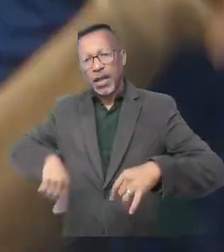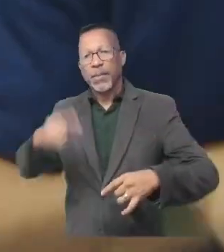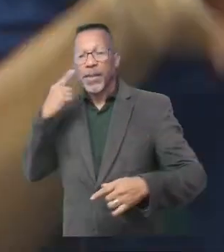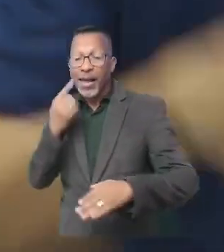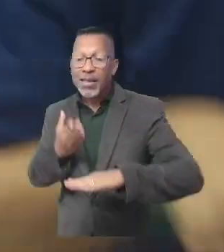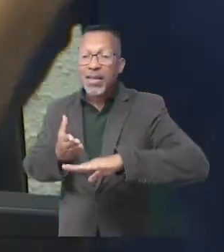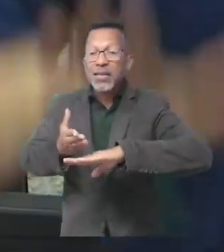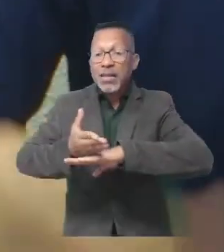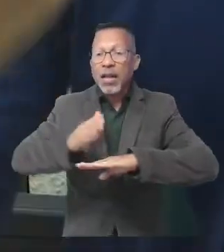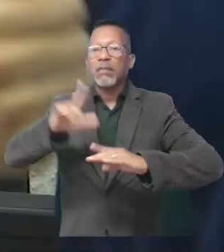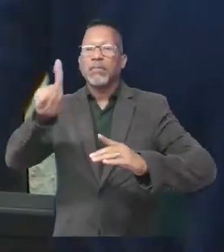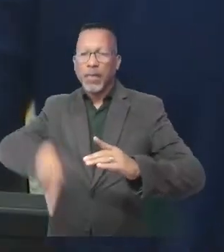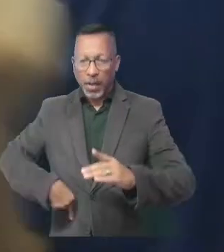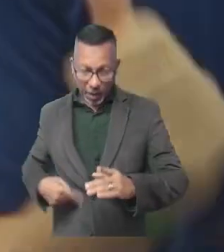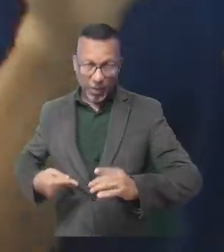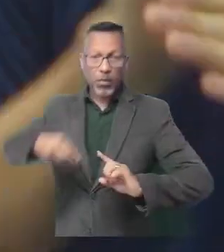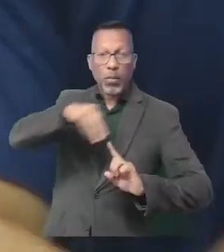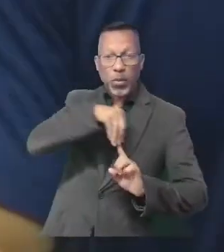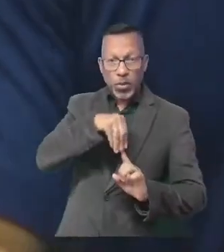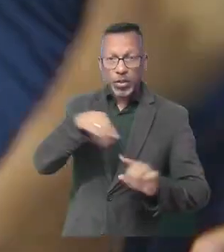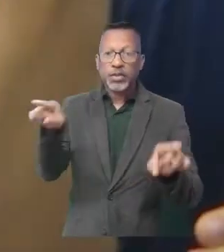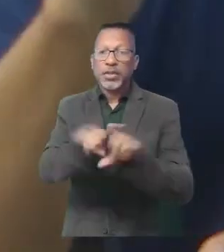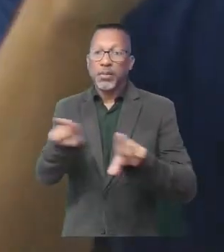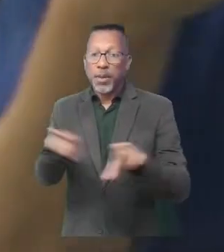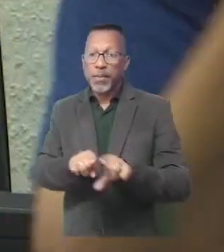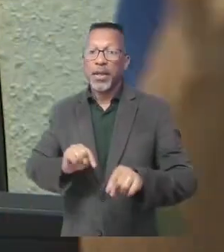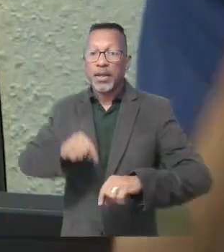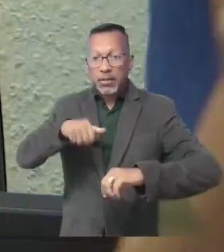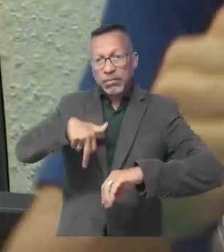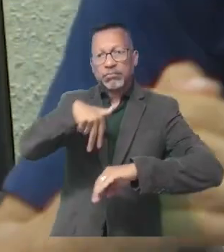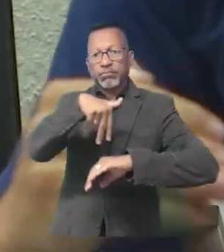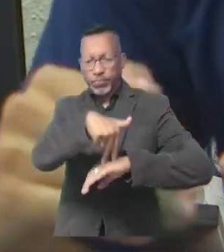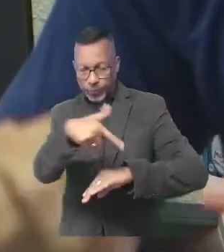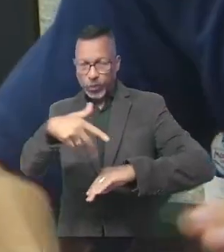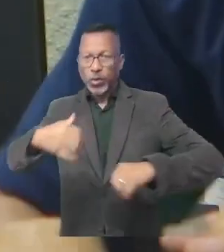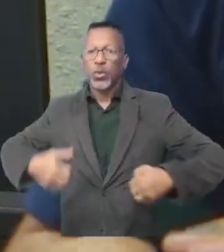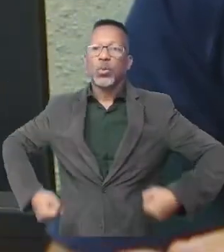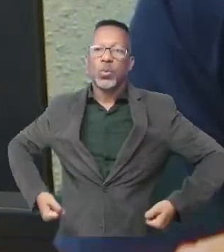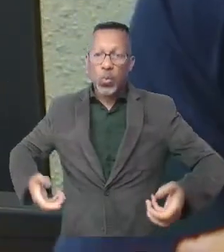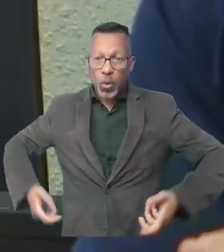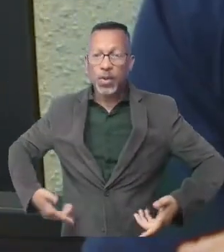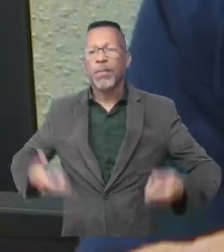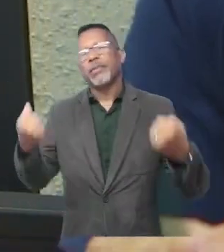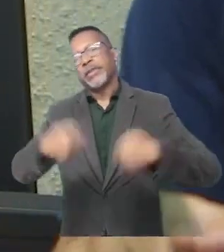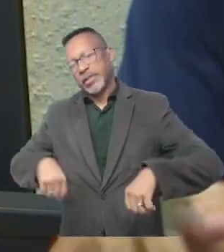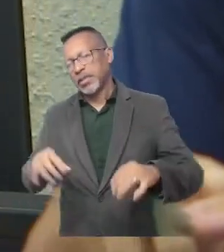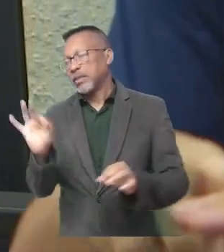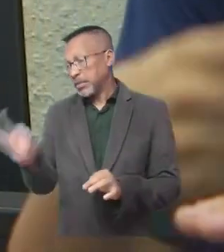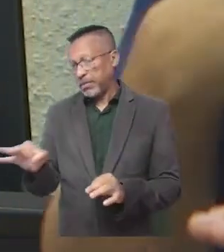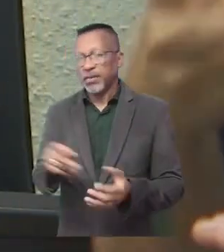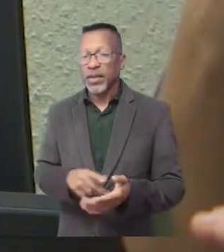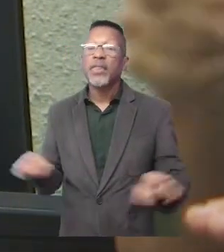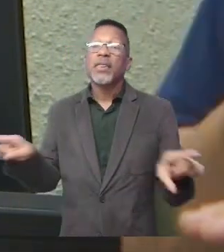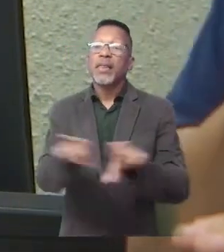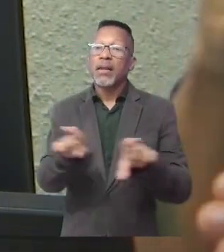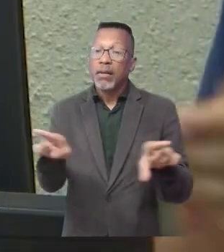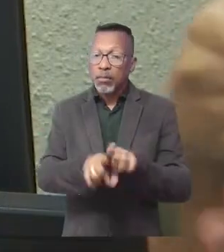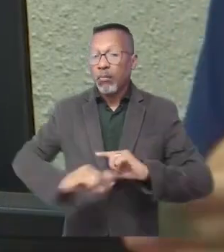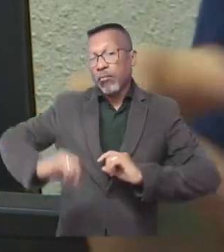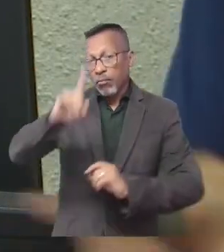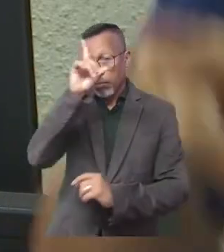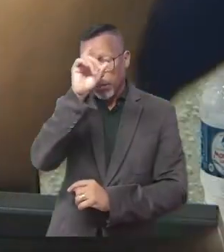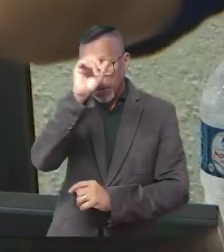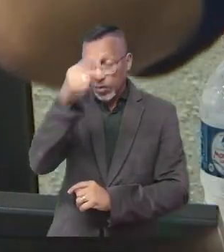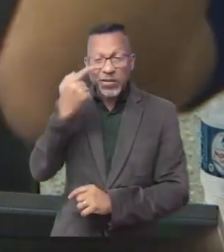acessar o ponto de ônibus e até para entrar dentro do ônibus, que é claro que tem que ter um apoio. Inclusive nos hospitais. Nos hospitais, se